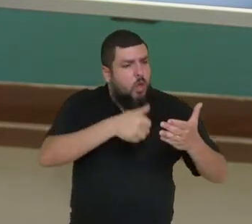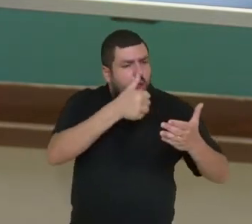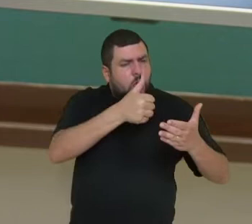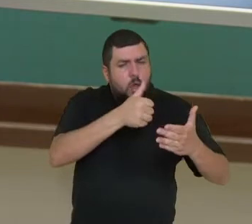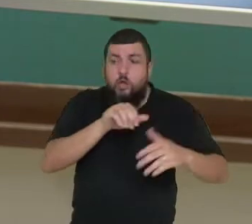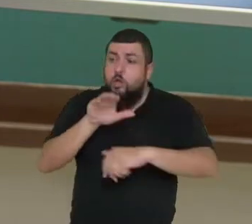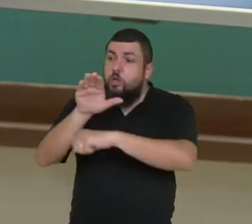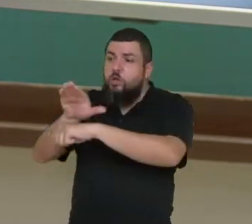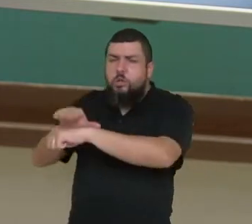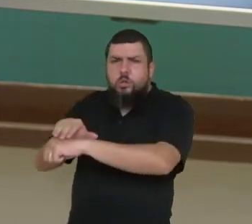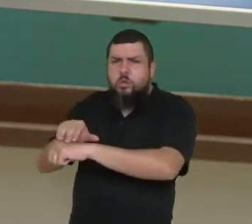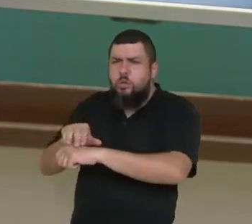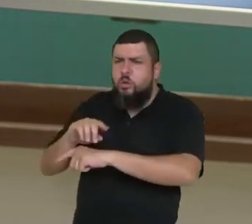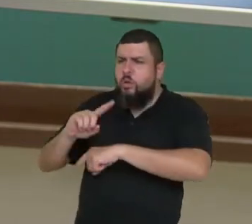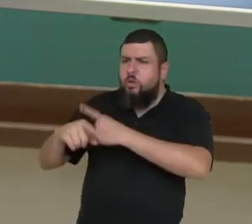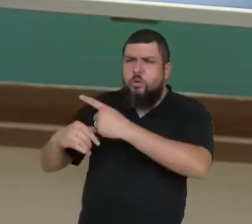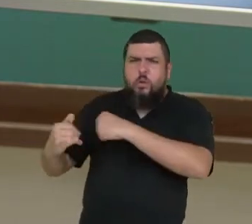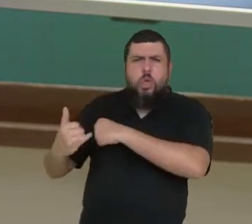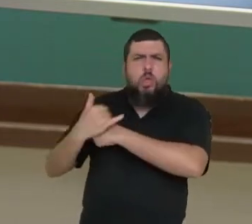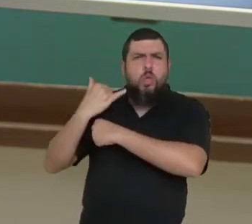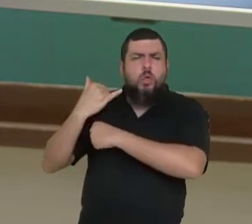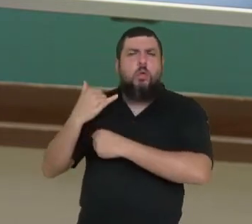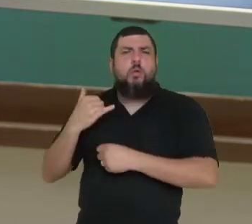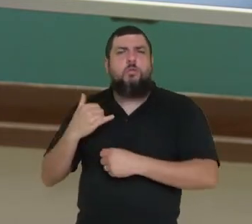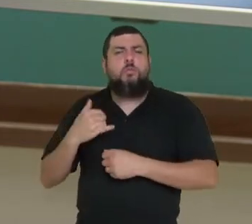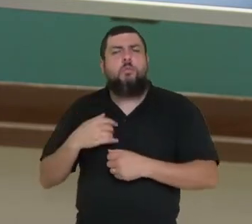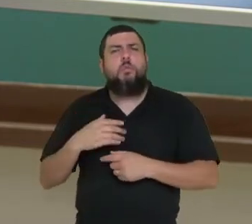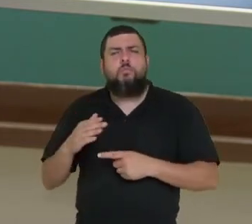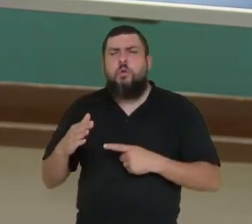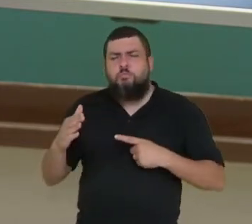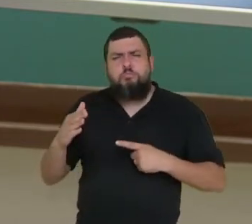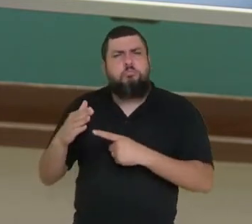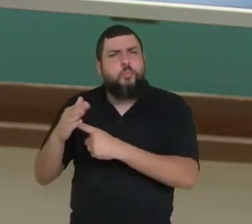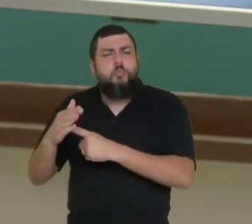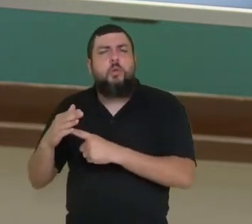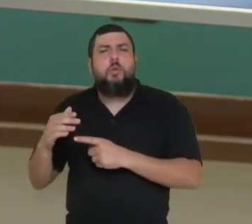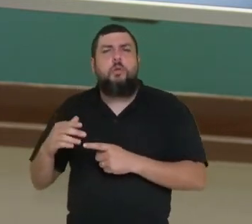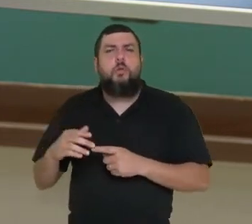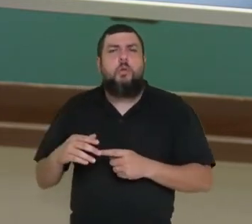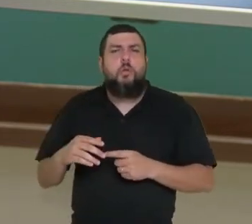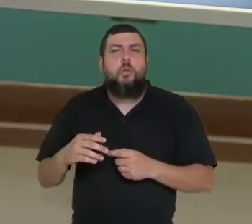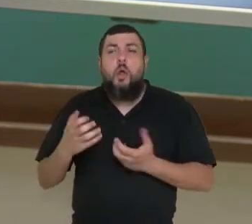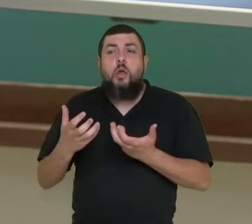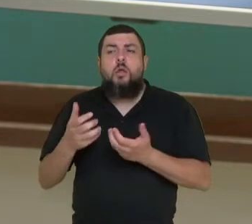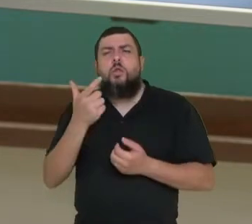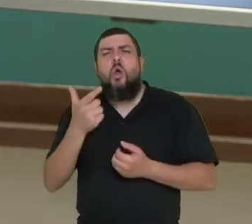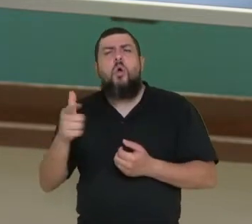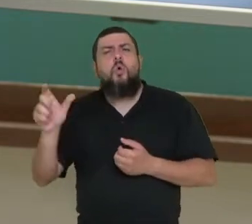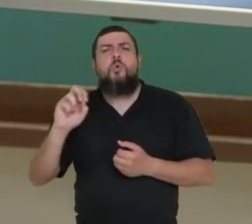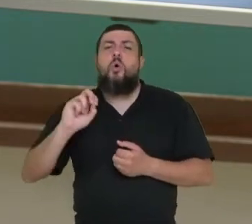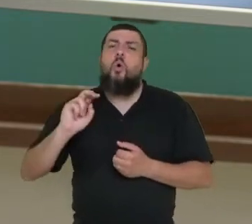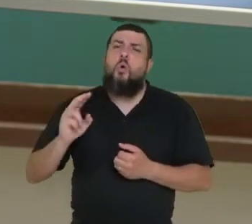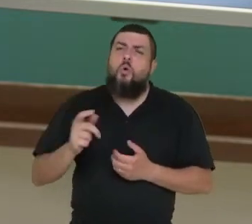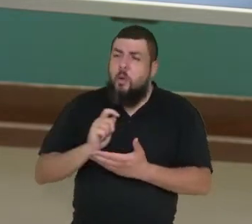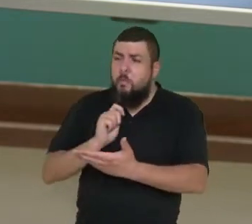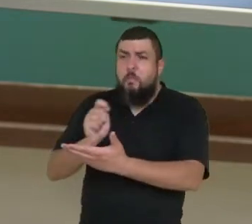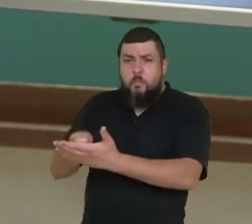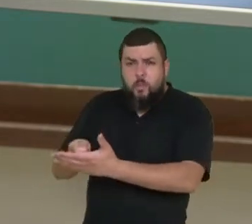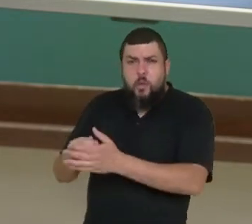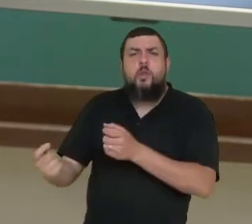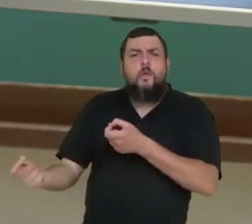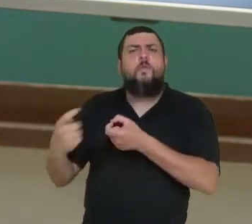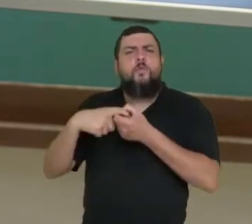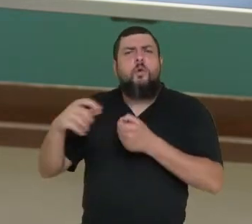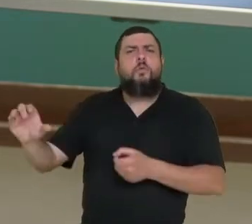de reivindicar, né, que esse serviço seja substituído por outro ou o nosso dinheiro de volta caso a gente já tenha efetuado o